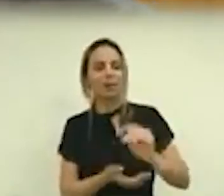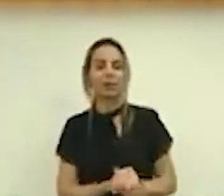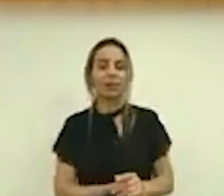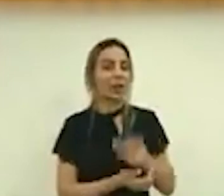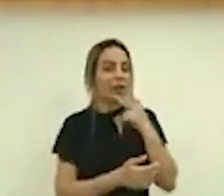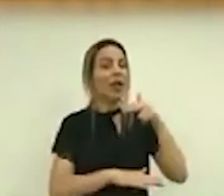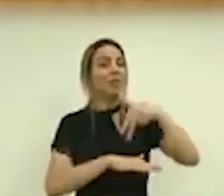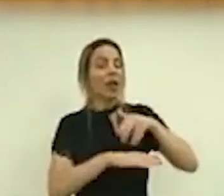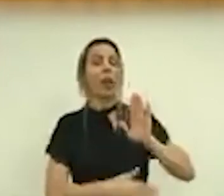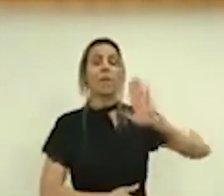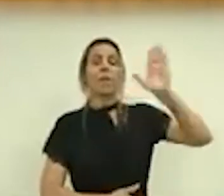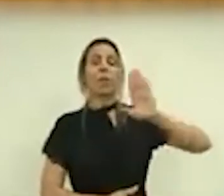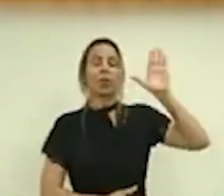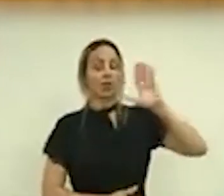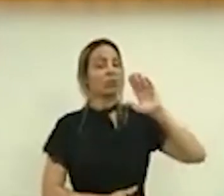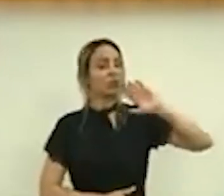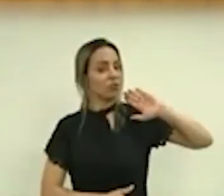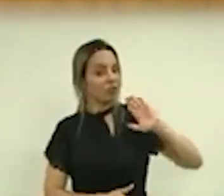em cima desse carpete.